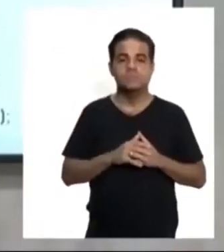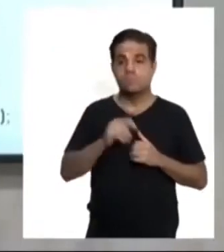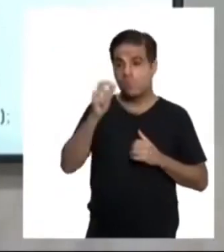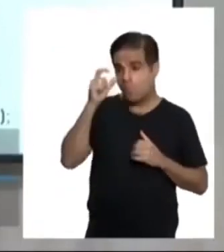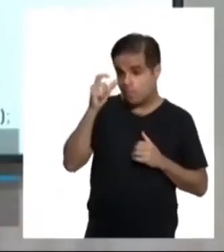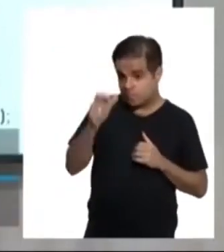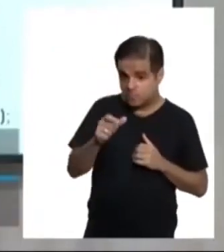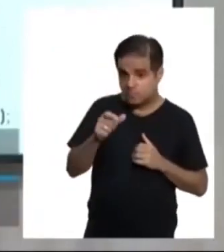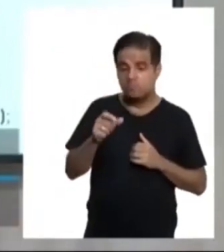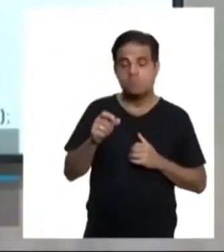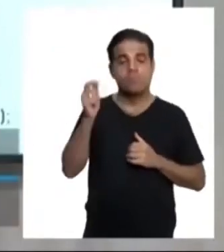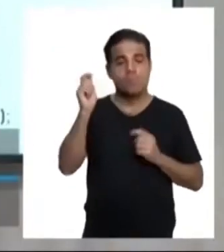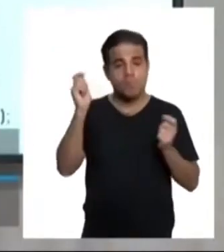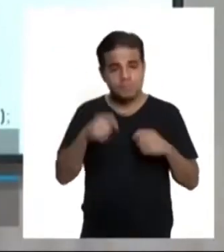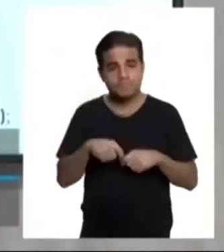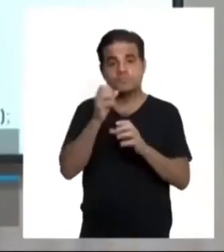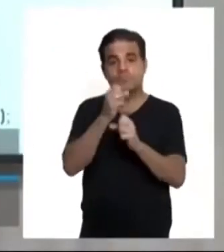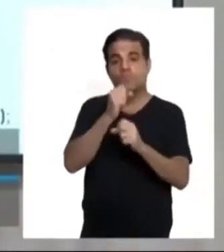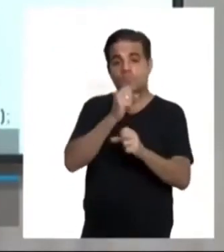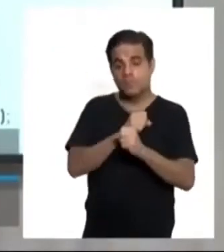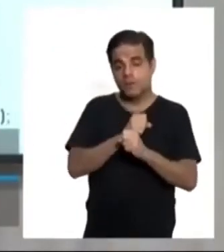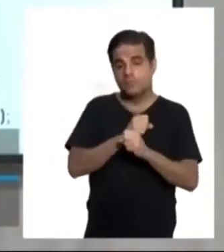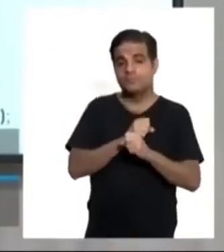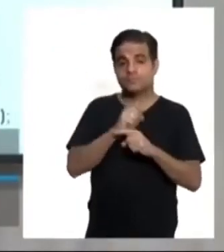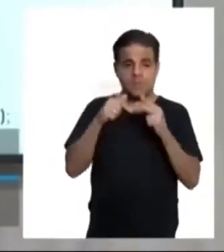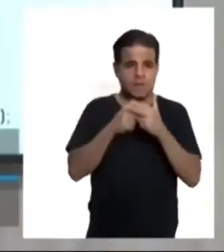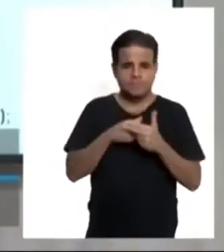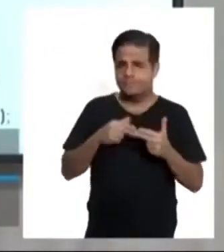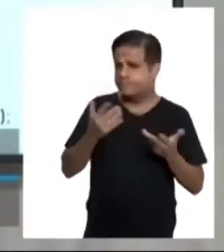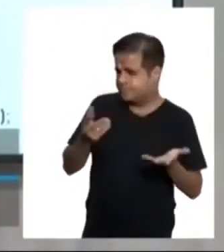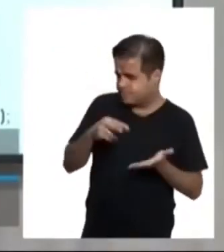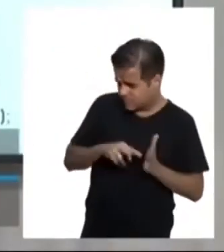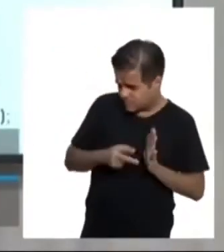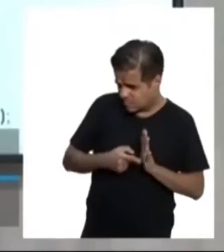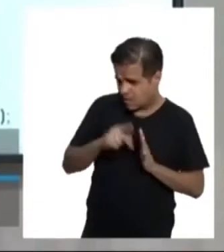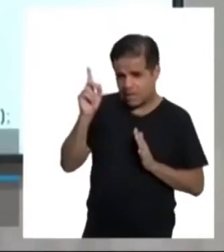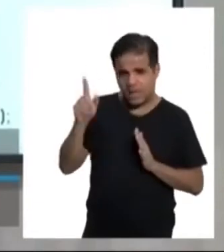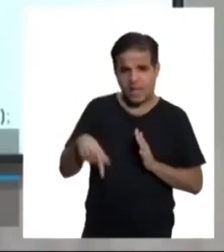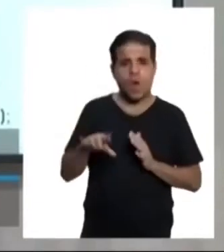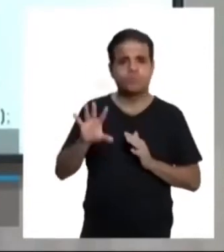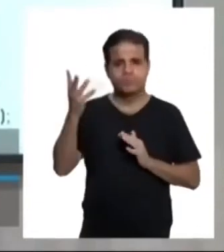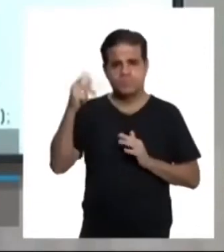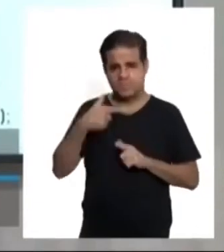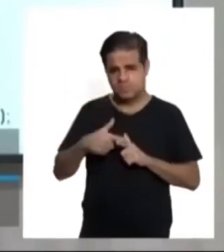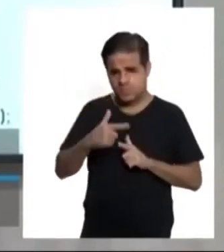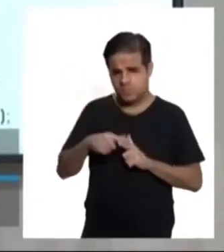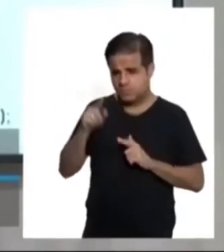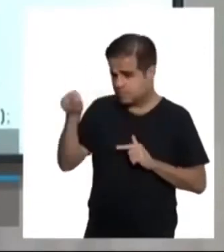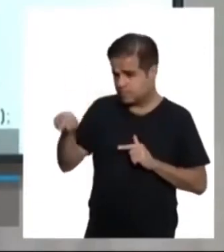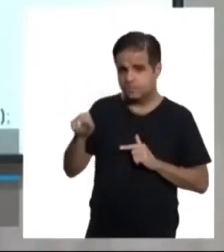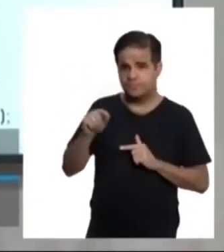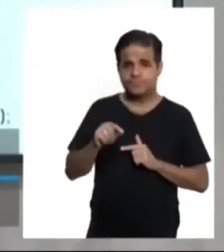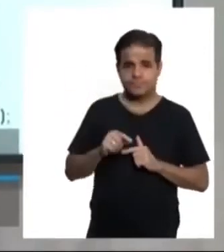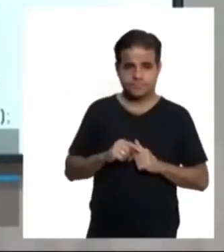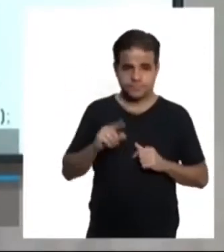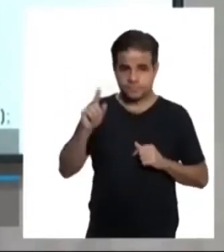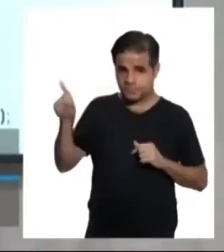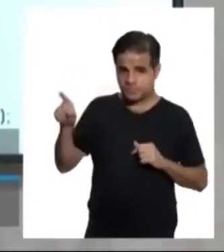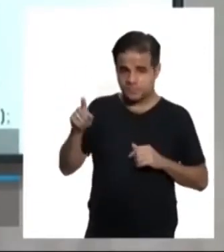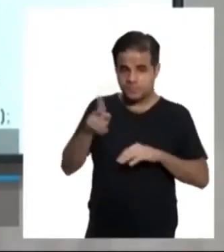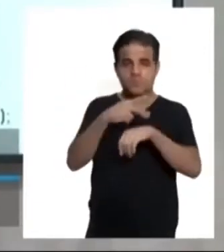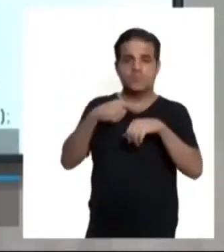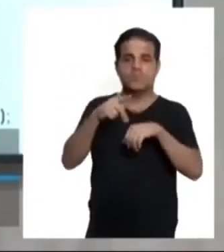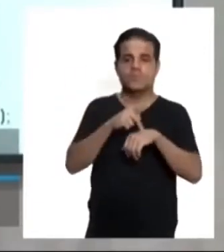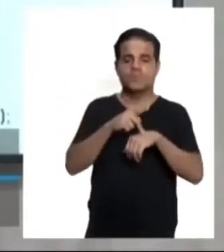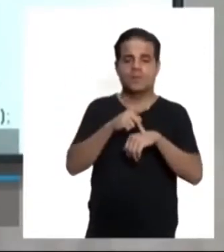observem que eu posso calcular o elemento. Quer dizer, então, Debs, que quando aconteceu esse problema lá